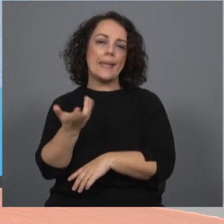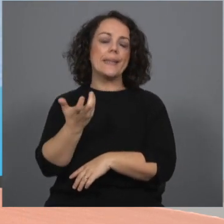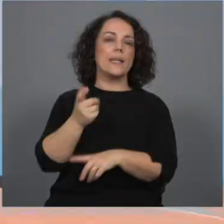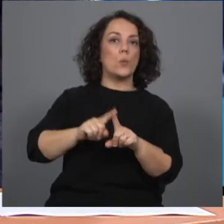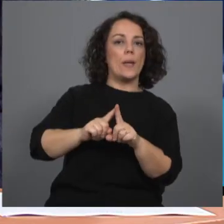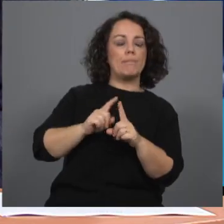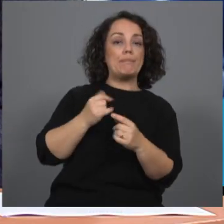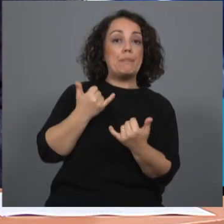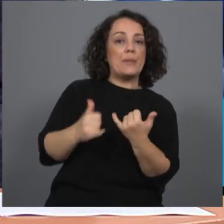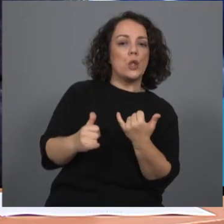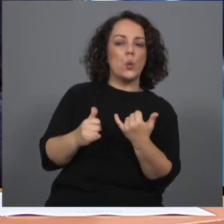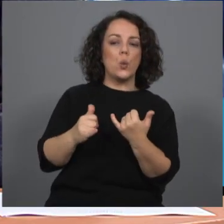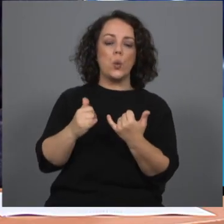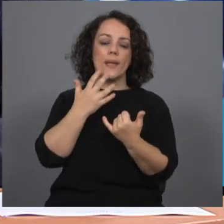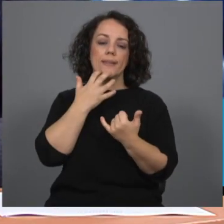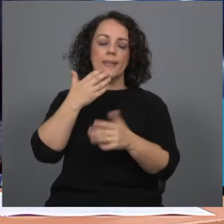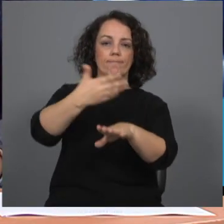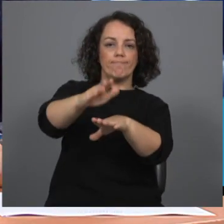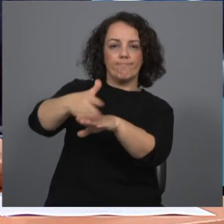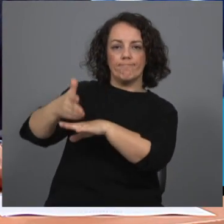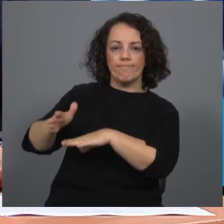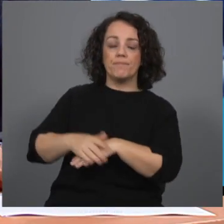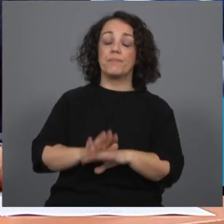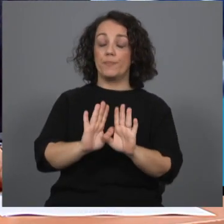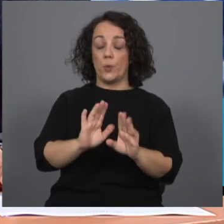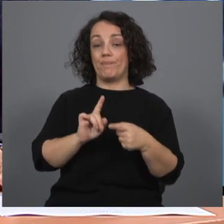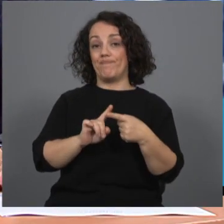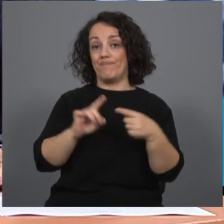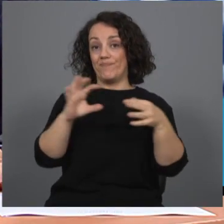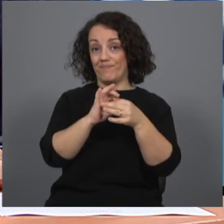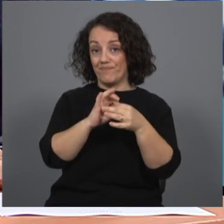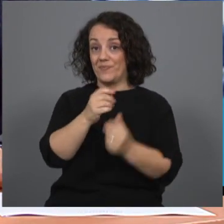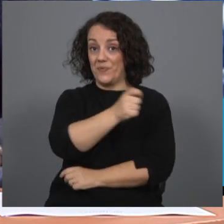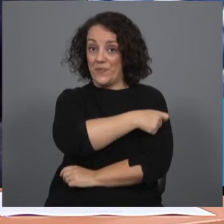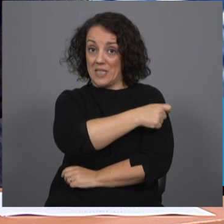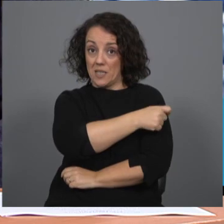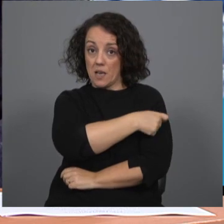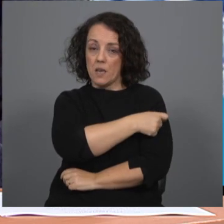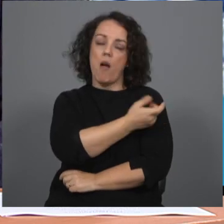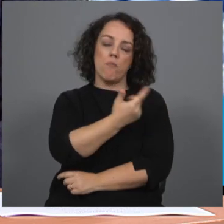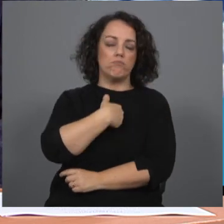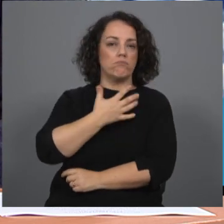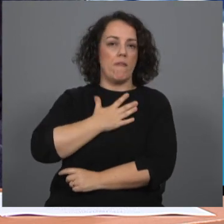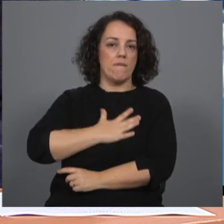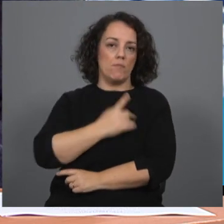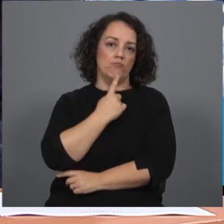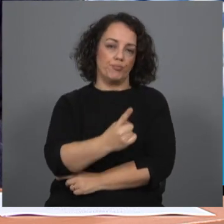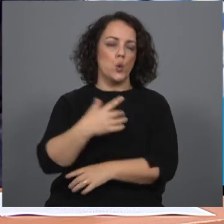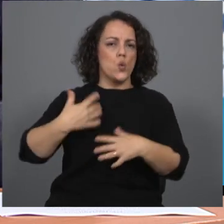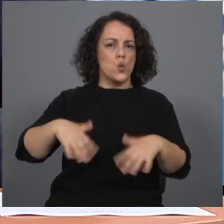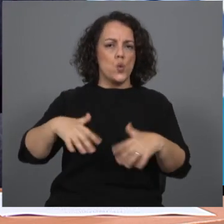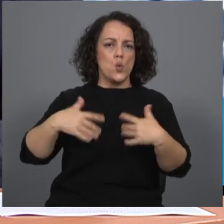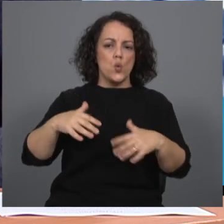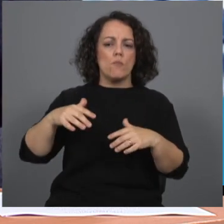é? Da vacinação, eu, primeiro que tudo, gostaria de ressaltar o avanço enorme